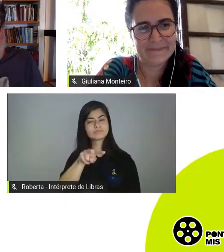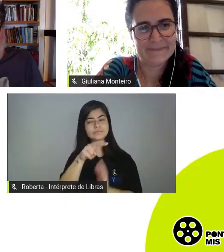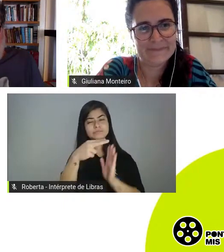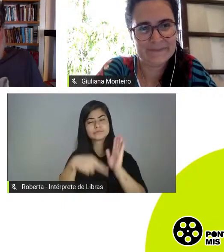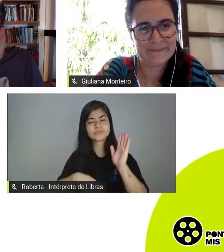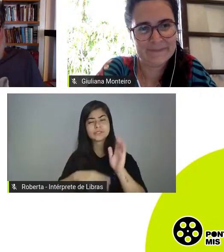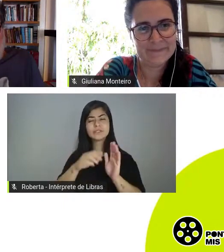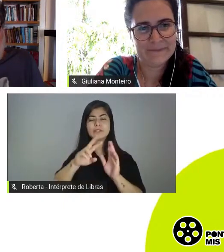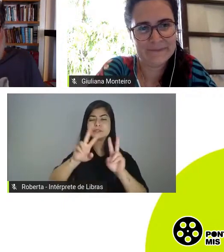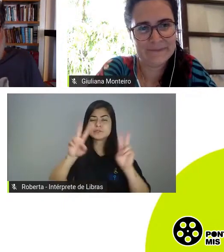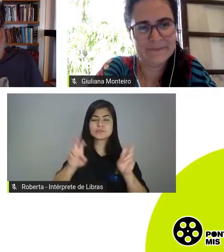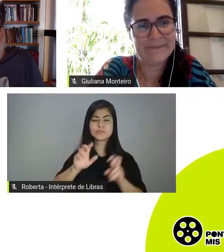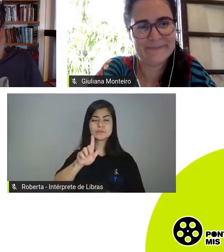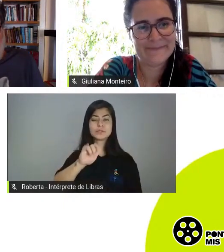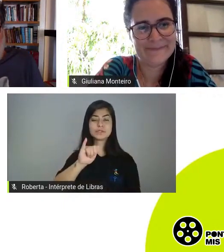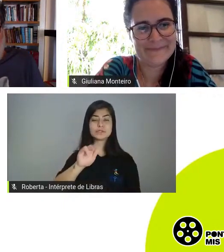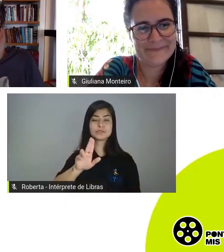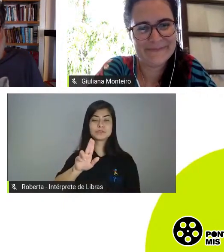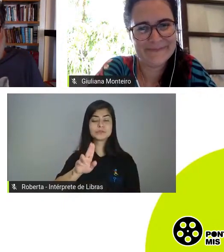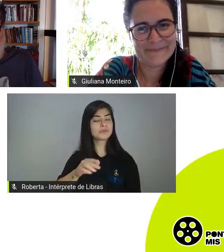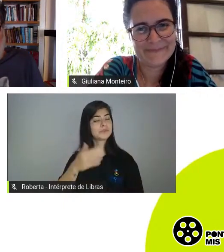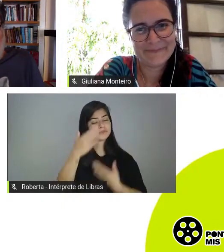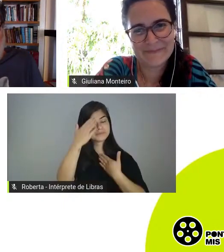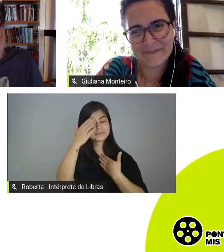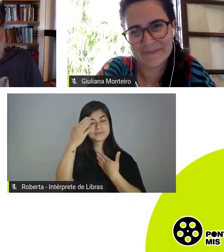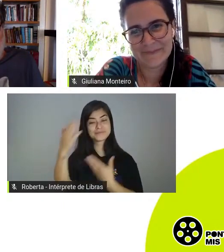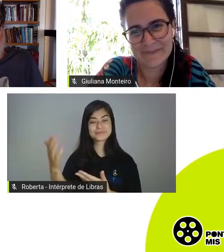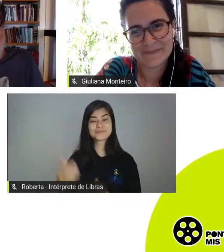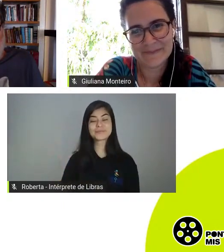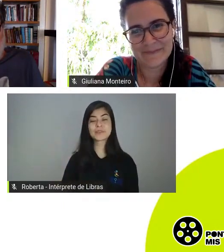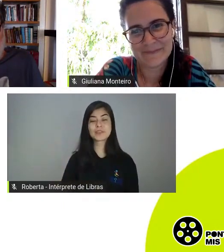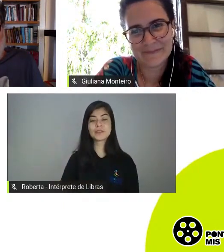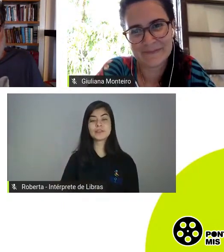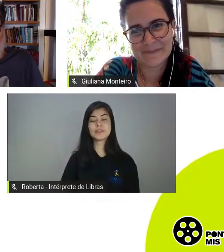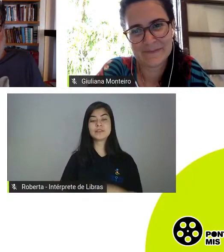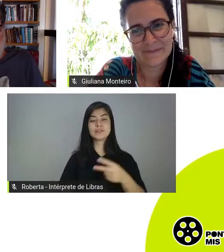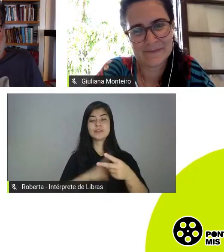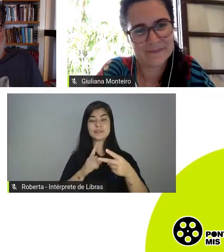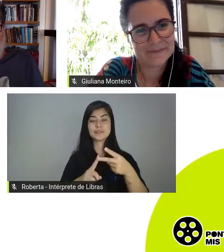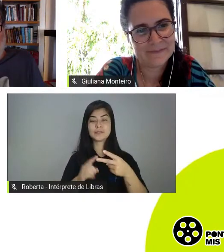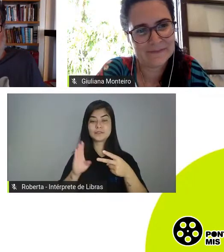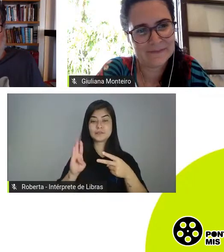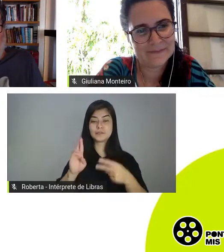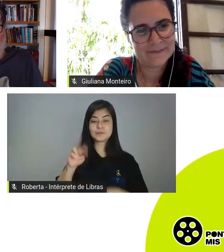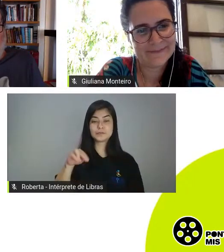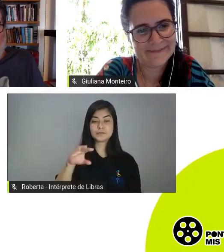Gil também. Obrigada, Gil. Nosso outro participante aqui, o querido Bruno